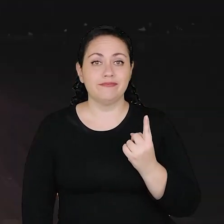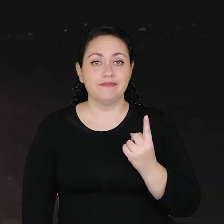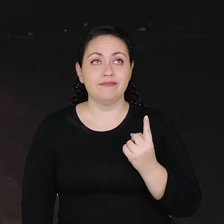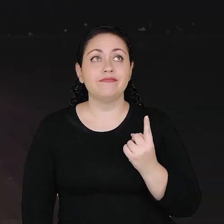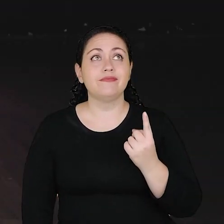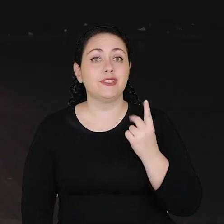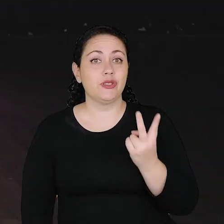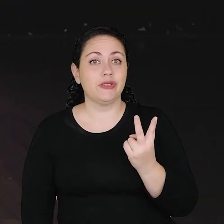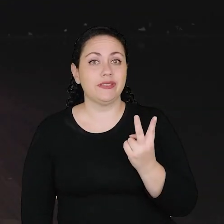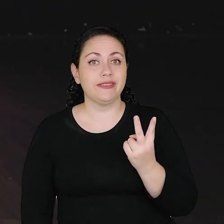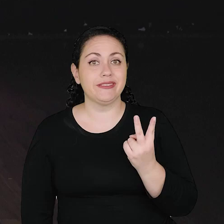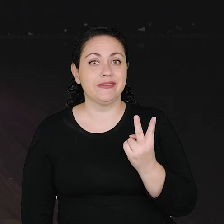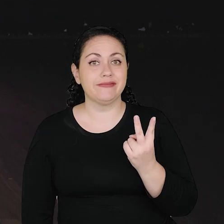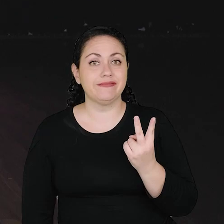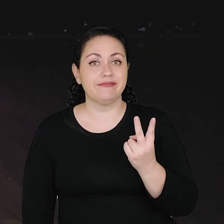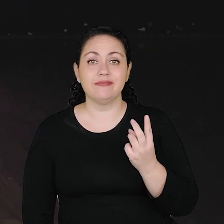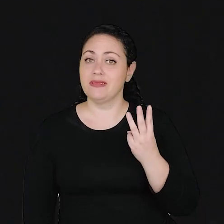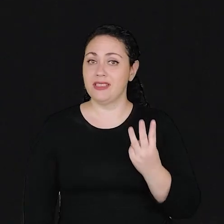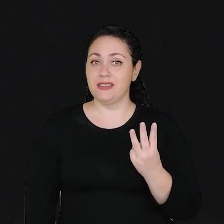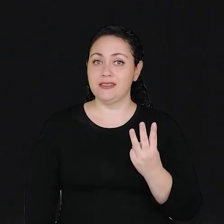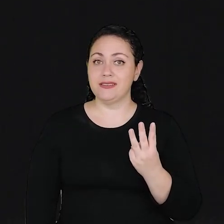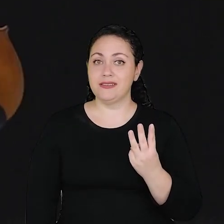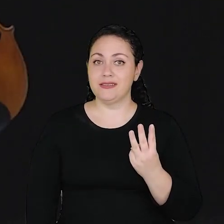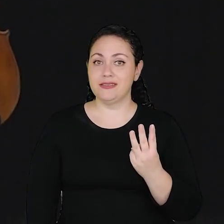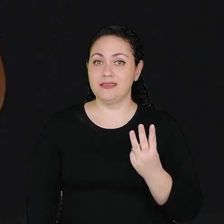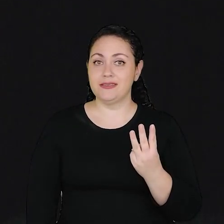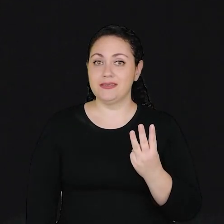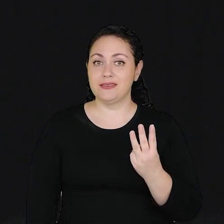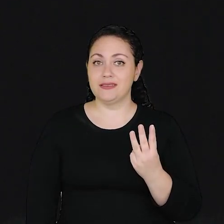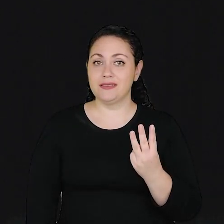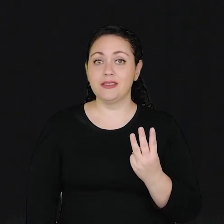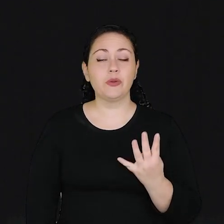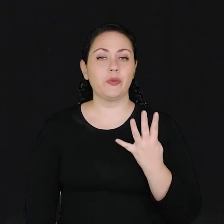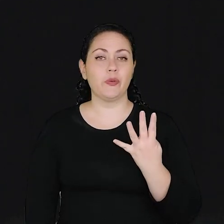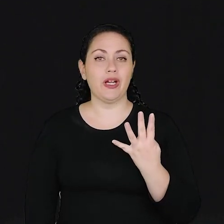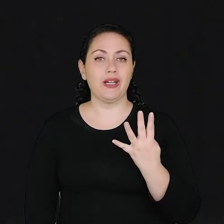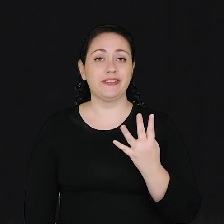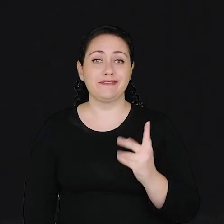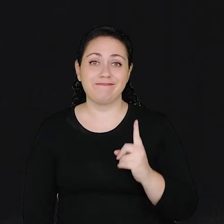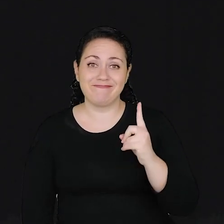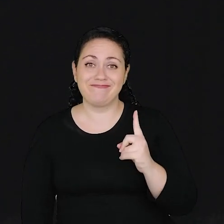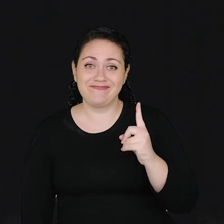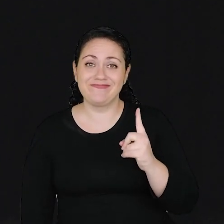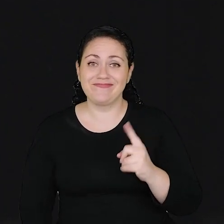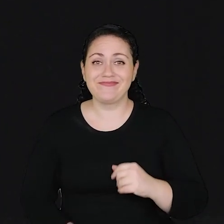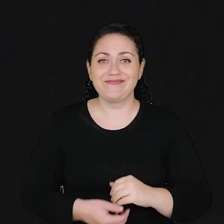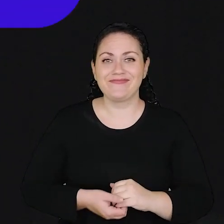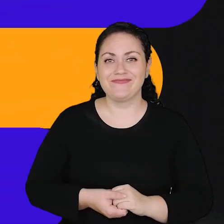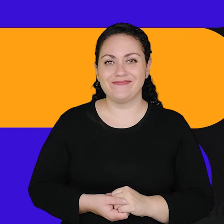Um, dois, três e quatro.